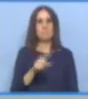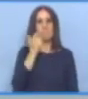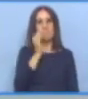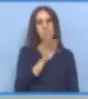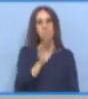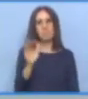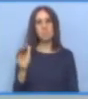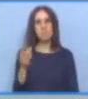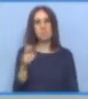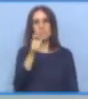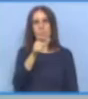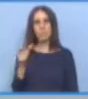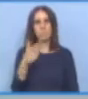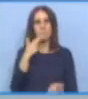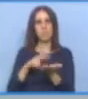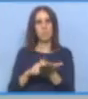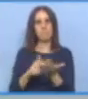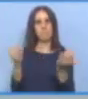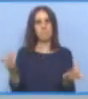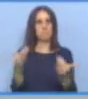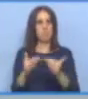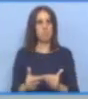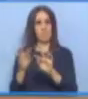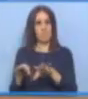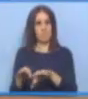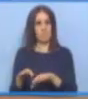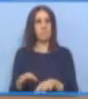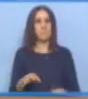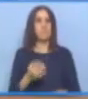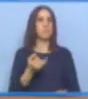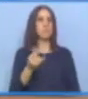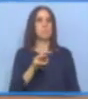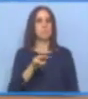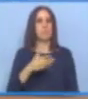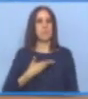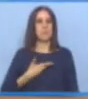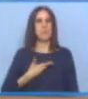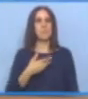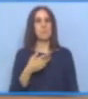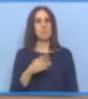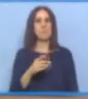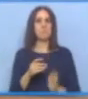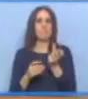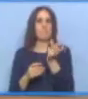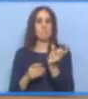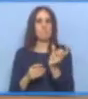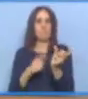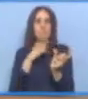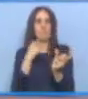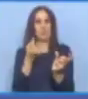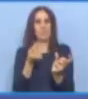para a realidade destas pessoas que chegam à nossa Europa? O Mind, que é assim um nome um pouco